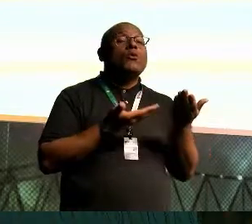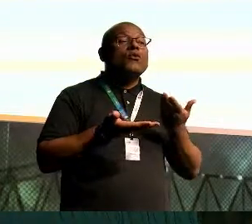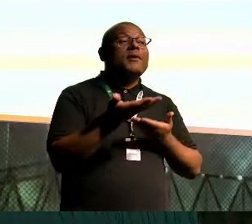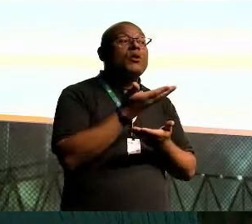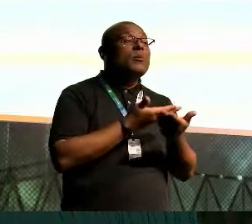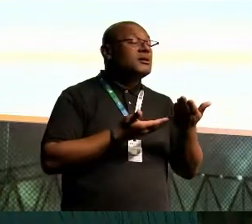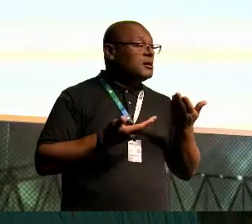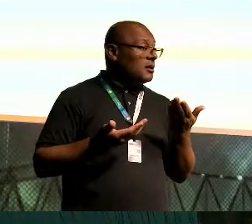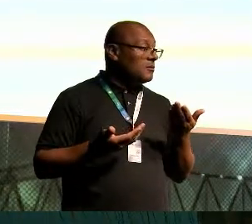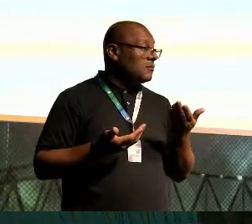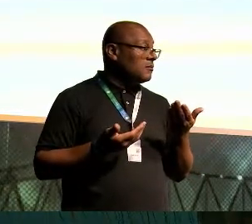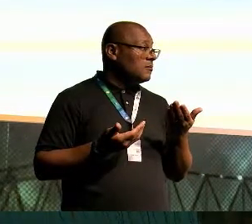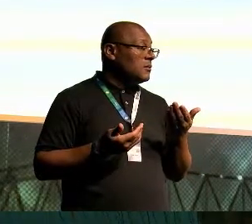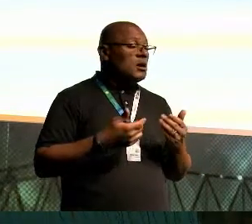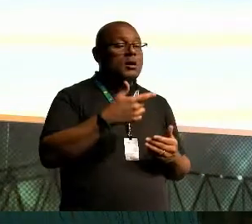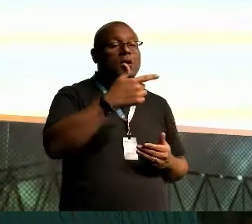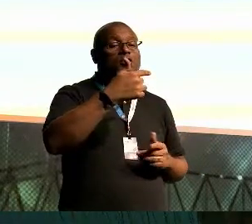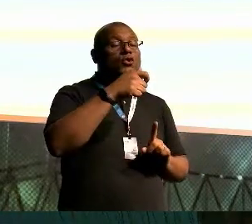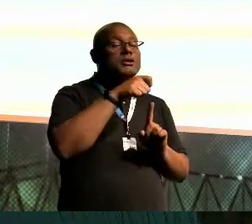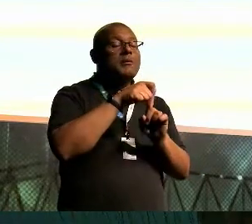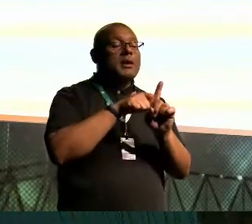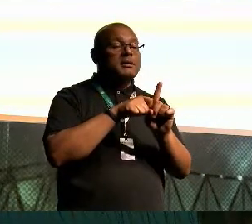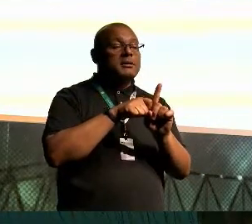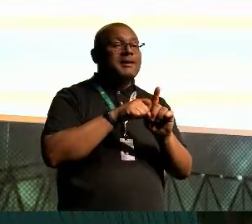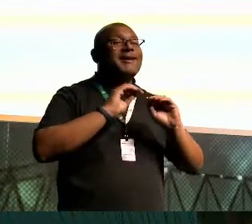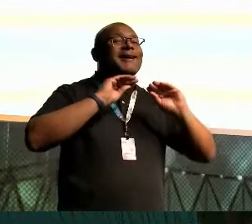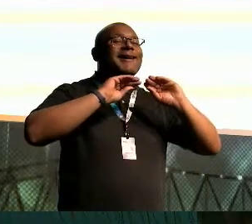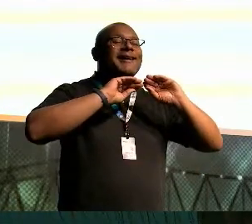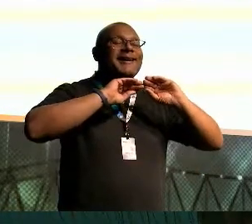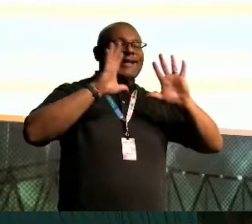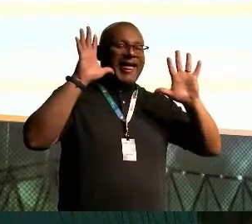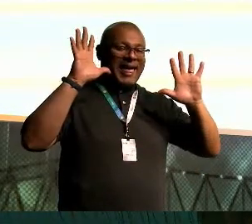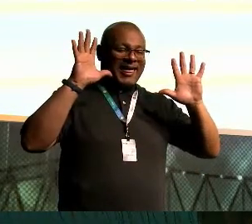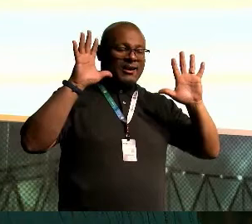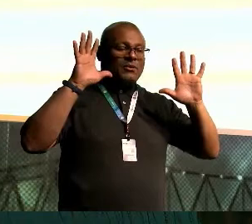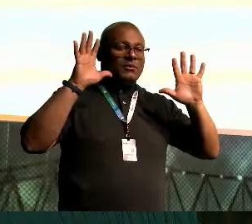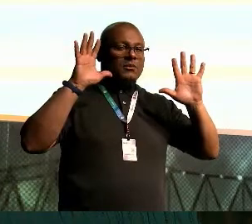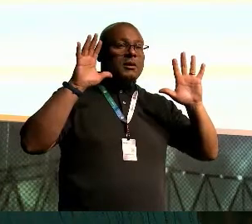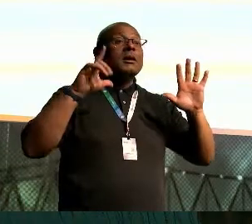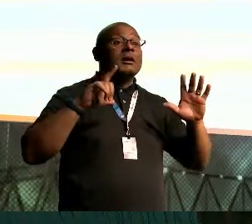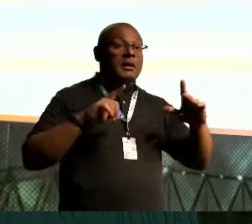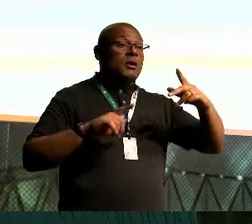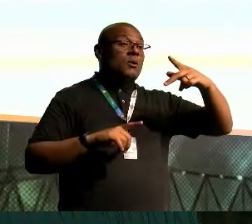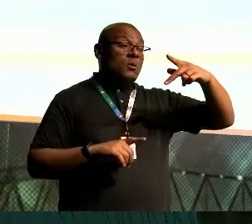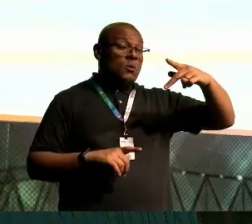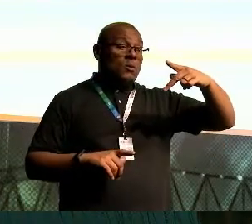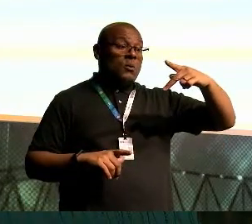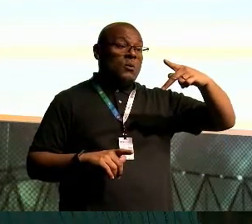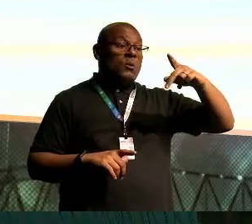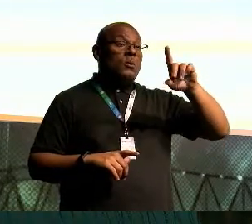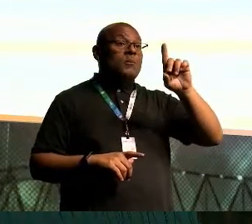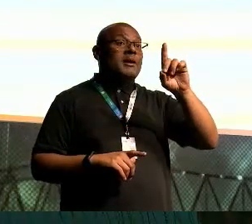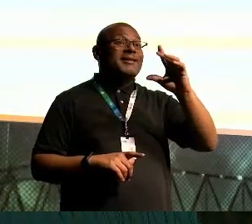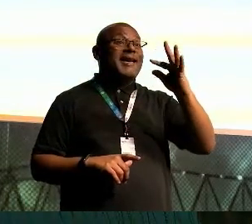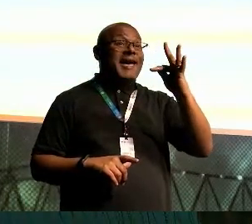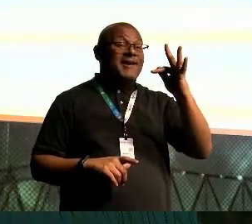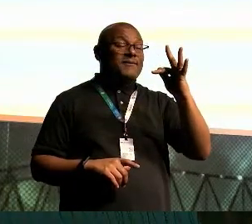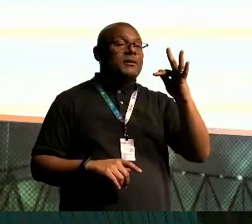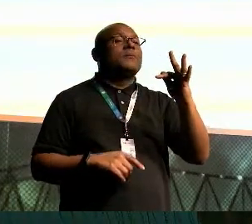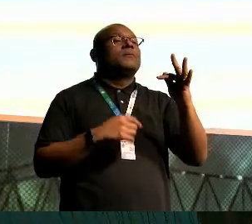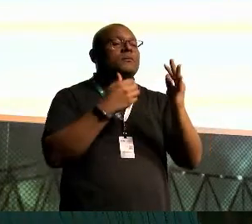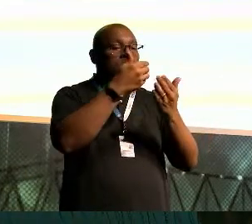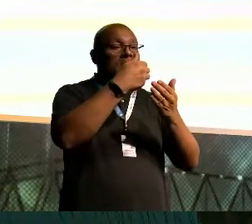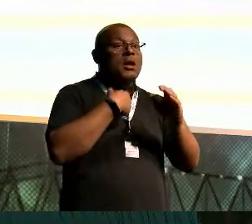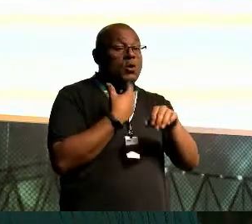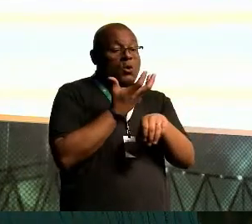Lembra que eu falei que é no máximo 12 meses. Aí ele vai dizer claramente quais que são. Inclusive tem um PDF para baixar e ver todos os dados, que tem que dar transparência